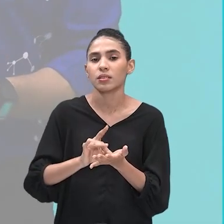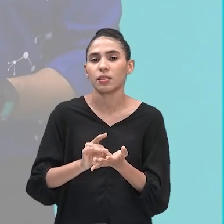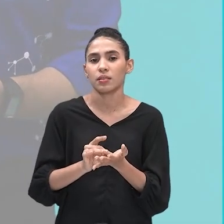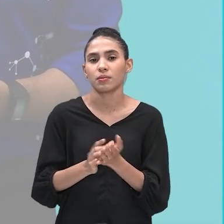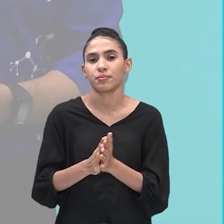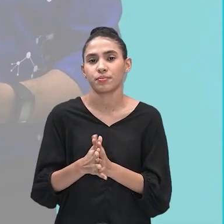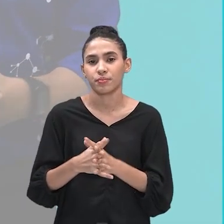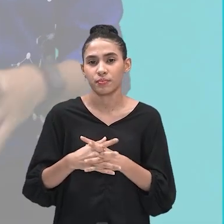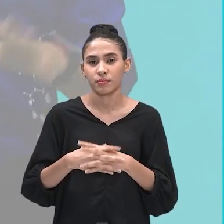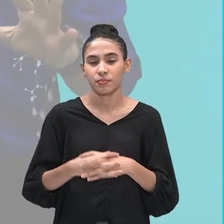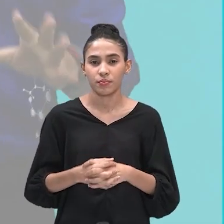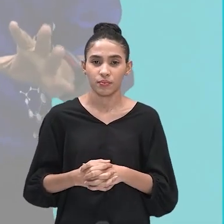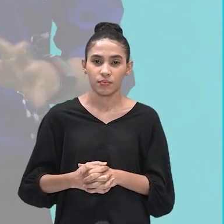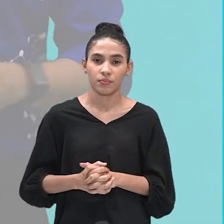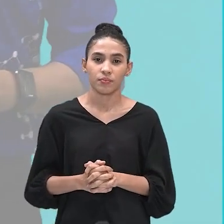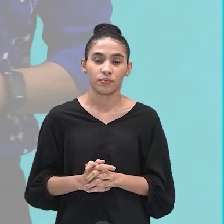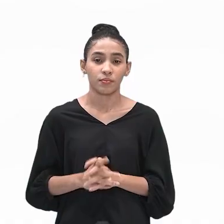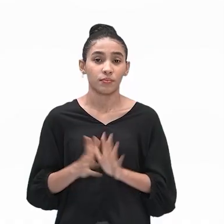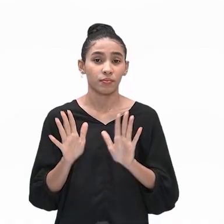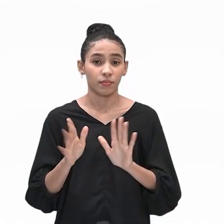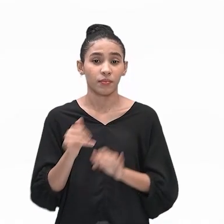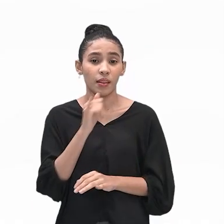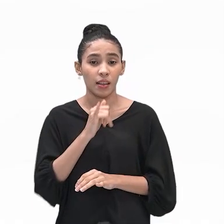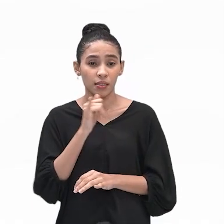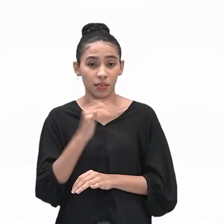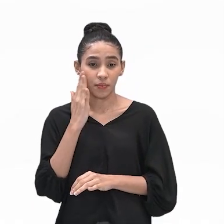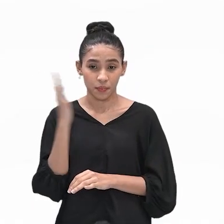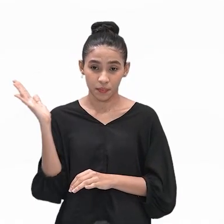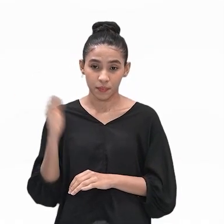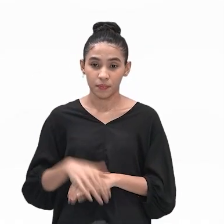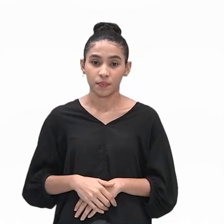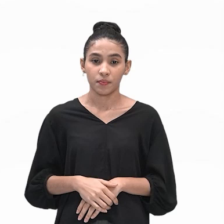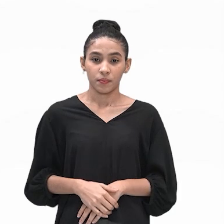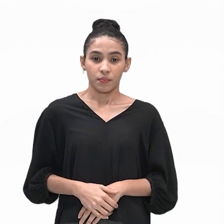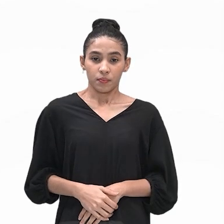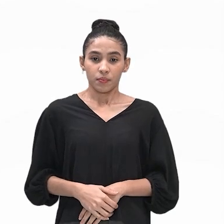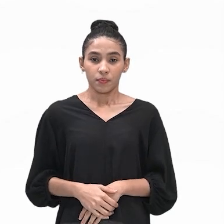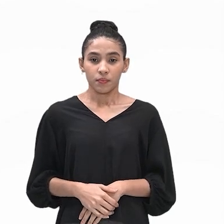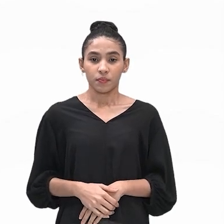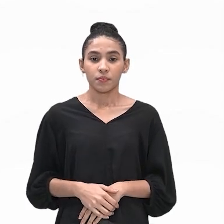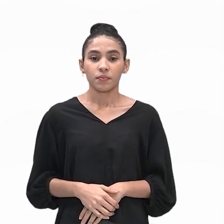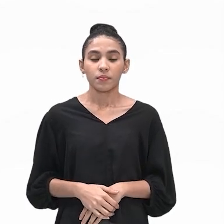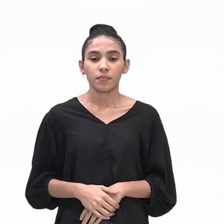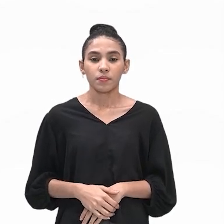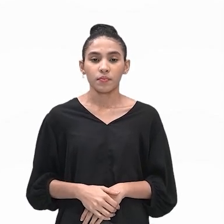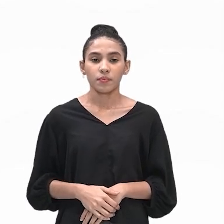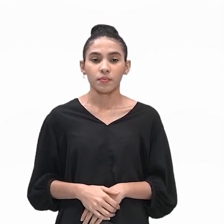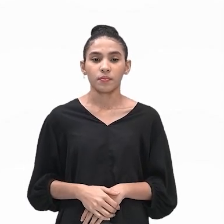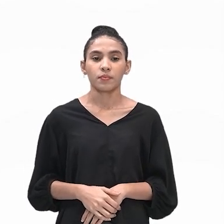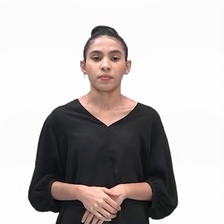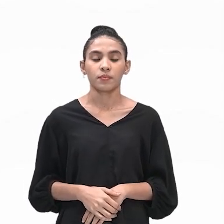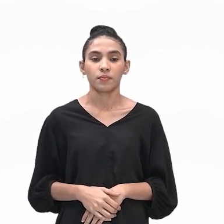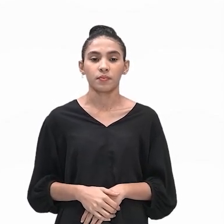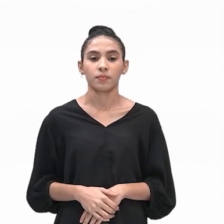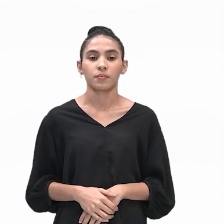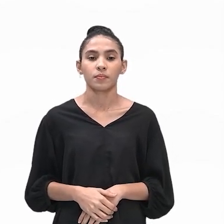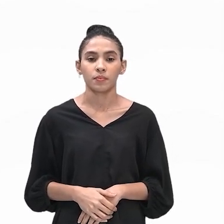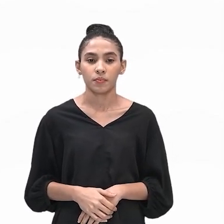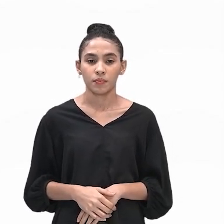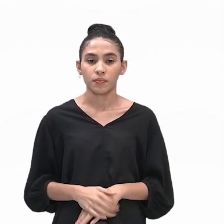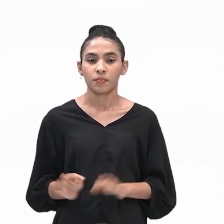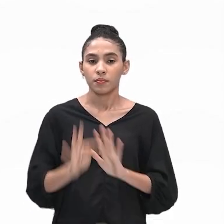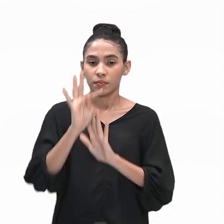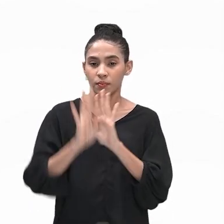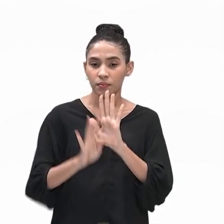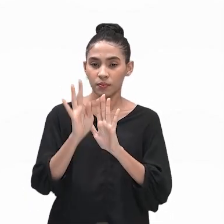conclusão é verdadeira. Vamos ver um exemplo mais claro disso. Olha só. nós temos aí, como se fosse